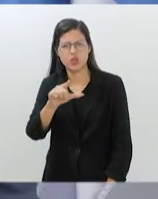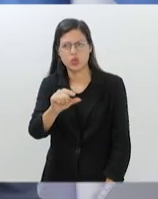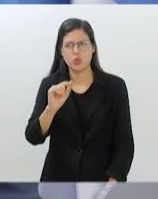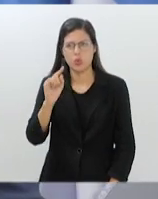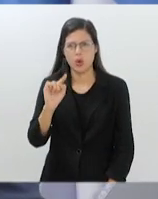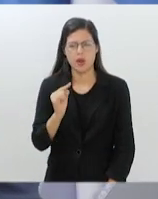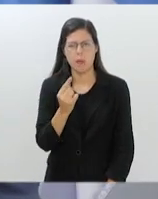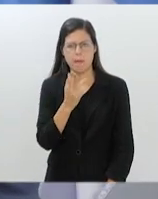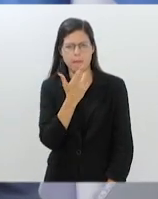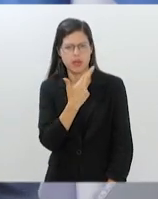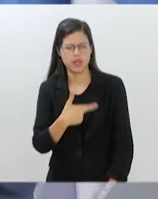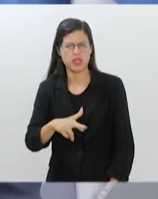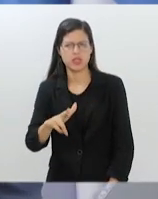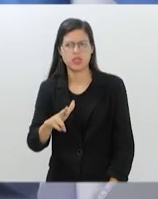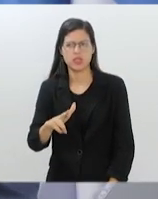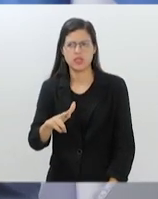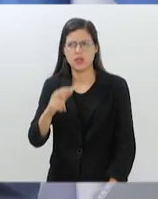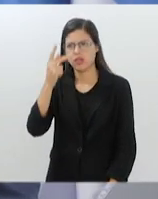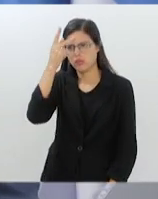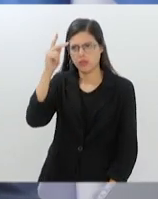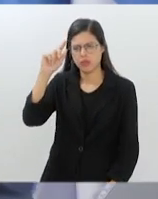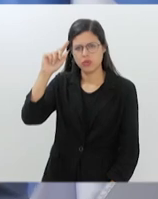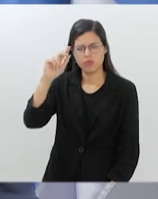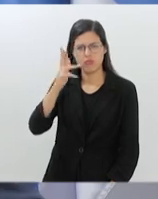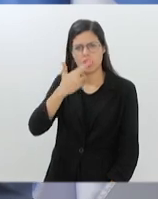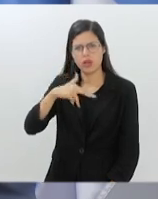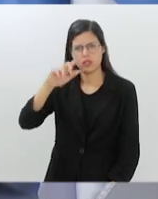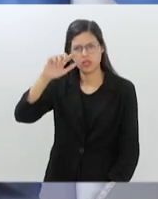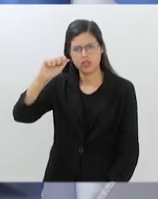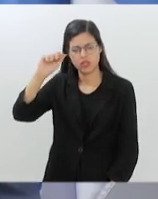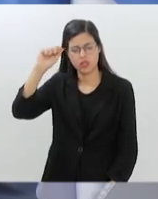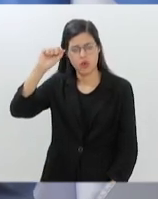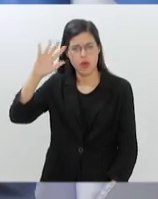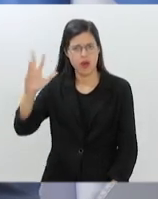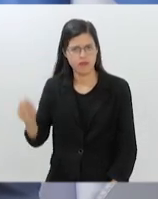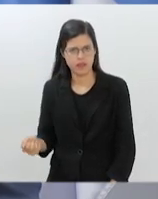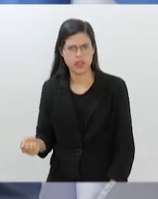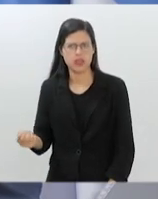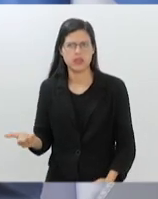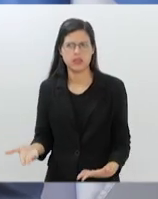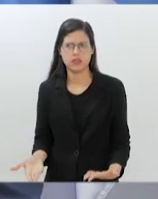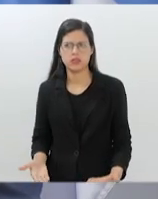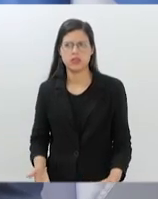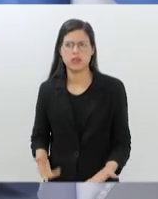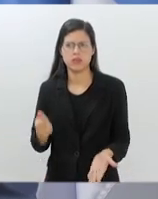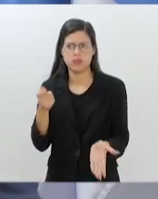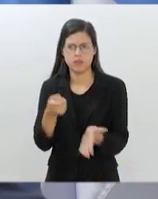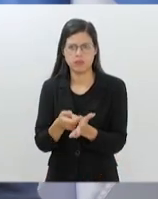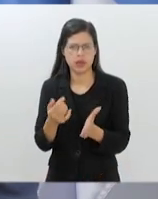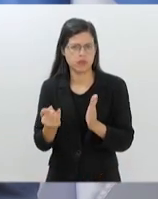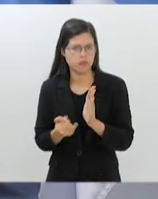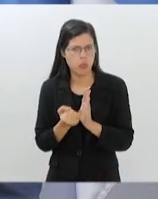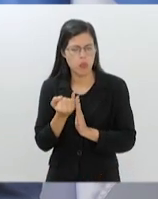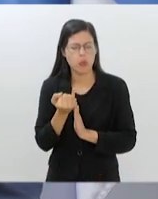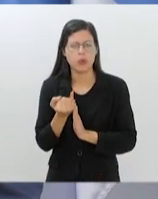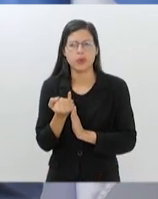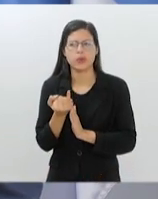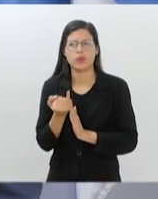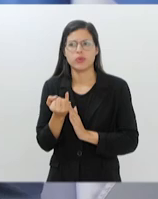demais as pessoas de matrizes africanas que pagam o imposto e são os seus patrões os evangélicos